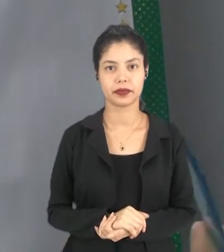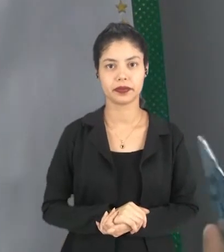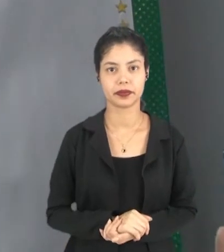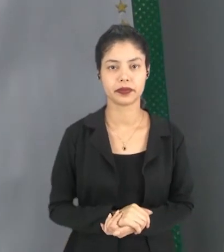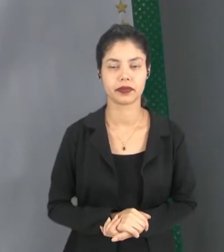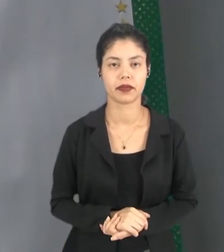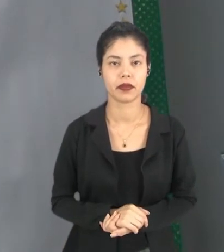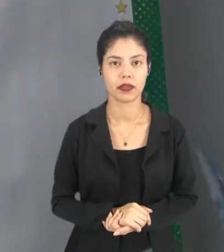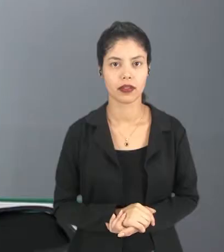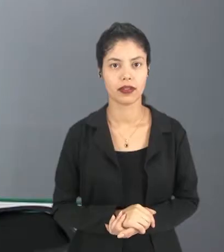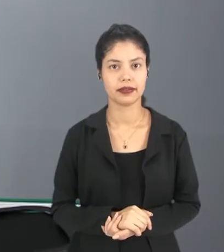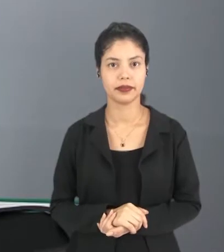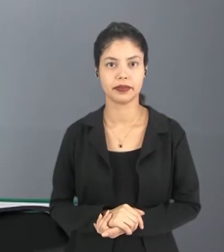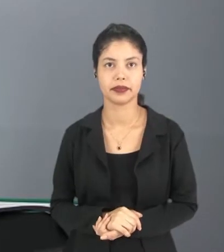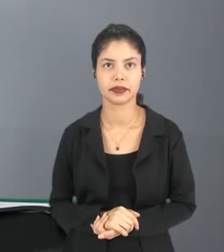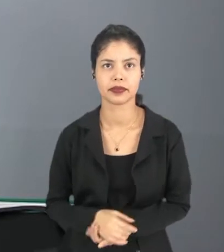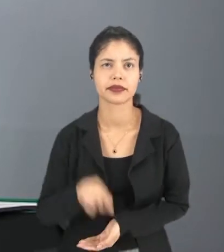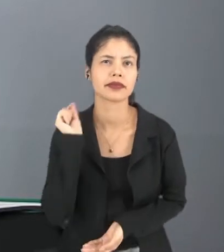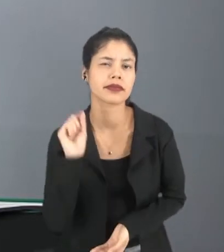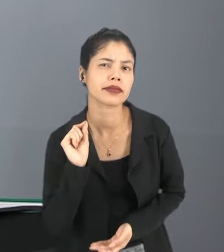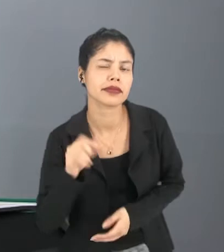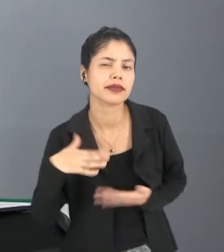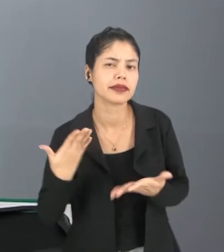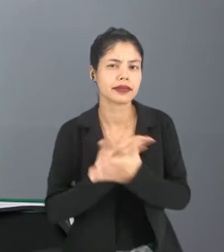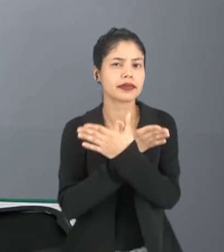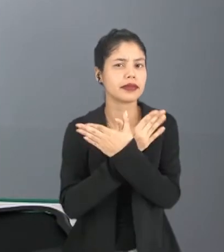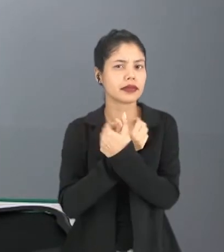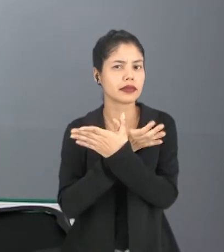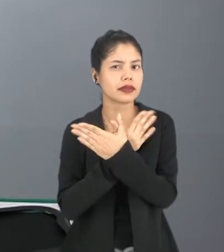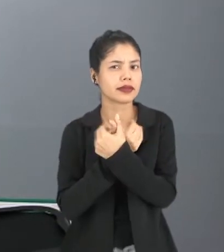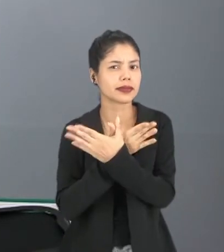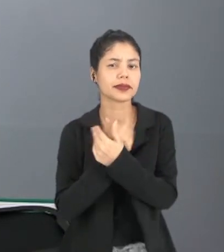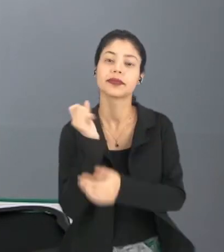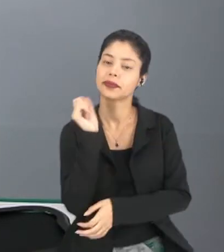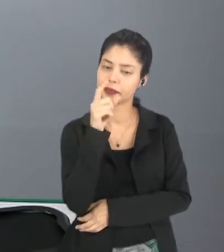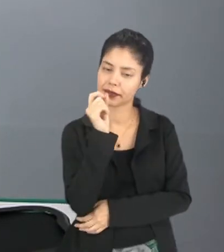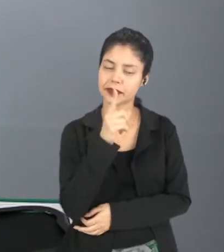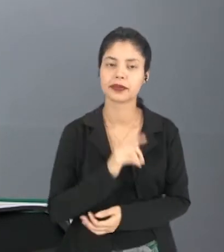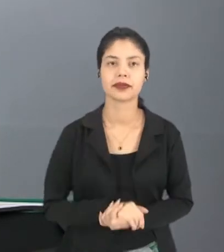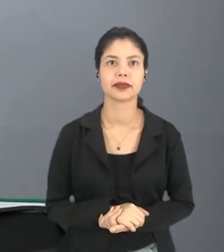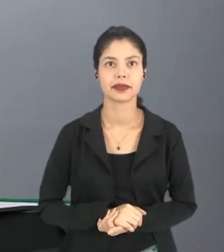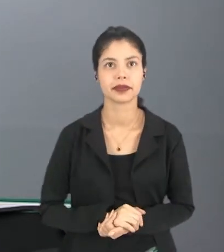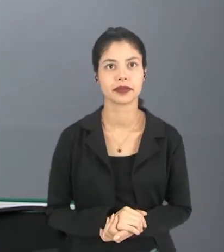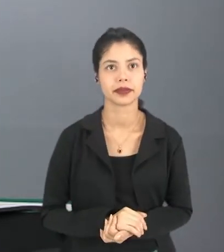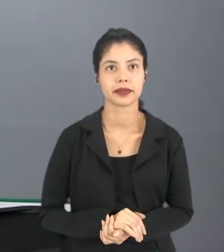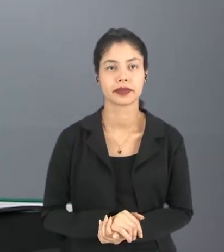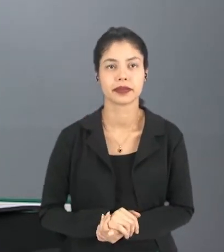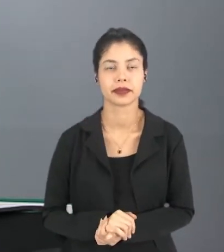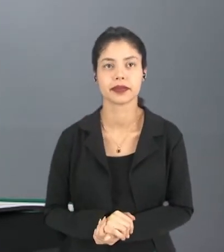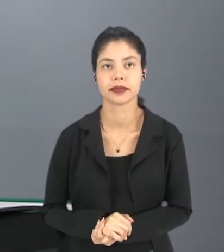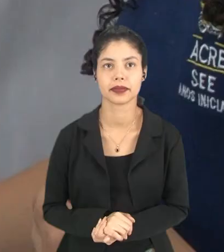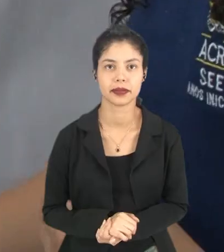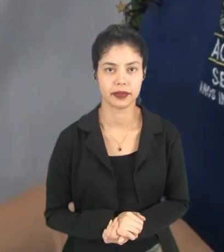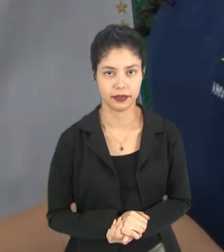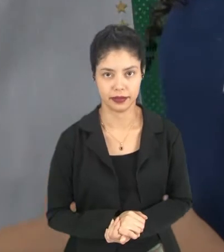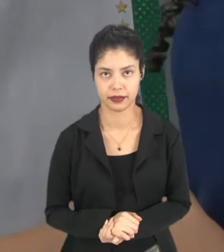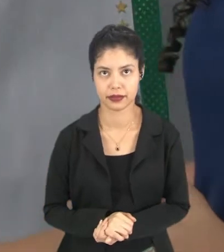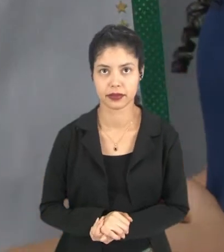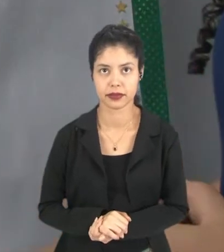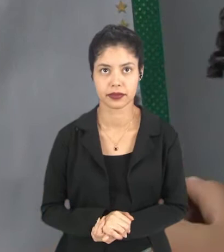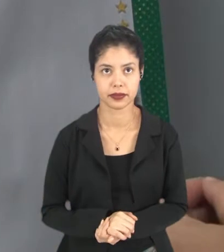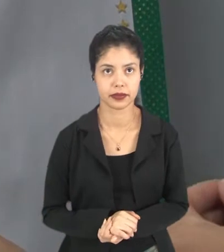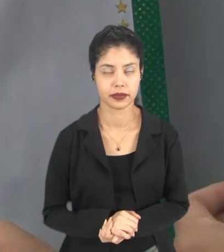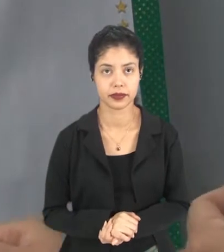luz. Muito bem. Quem são as borboletas azuis? Vamos continuar.